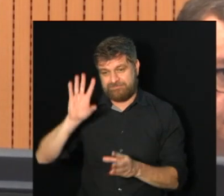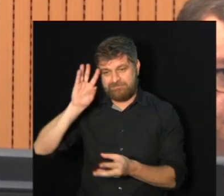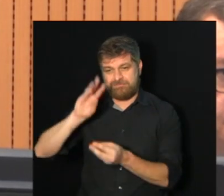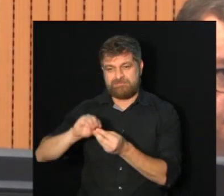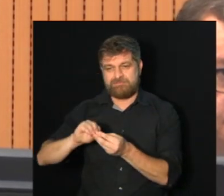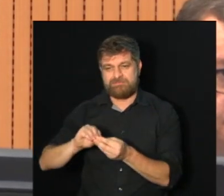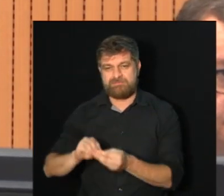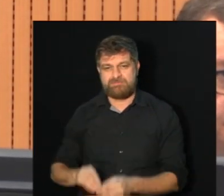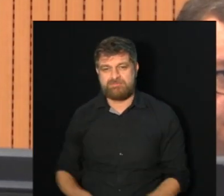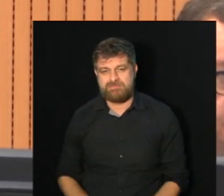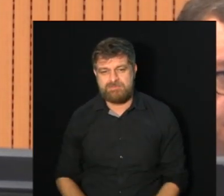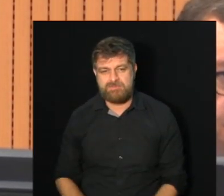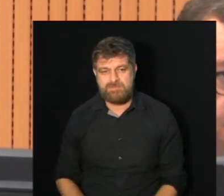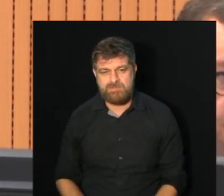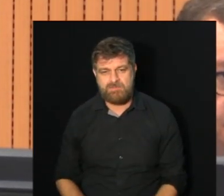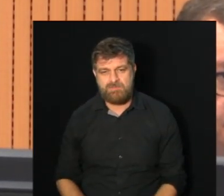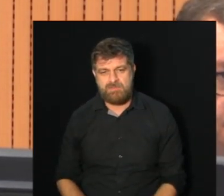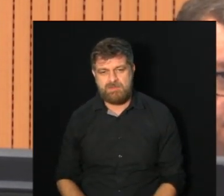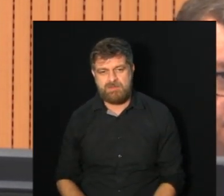encerrando aqui,